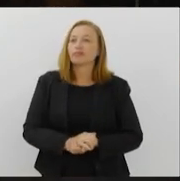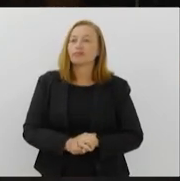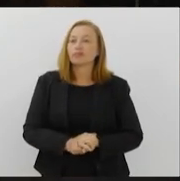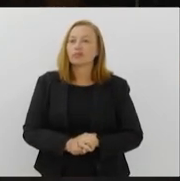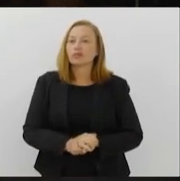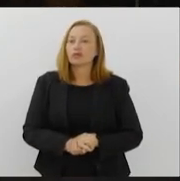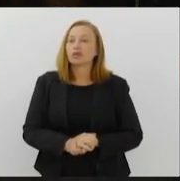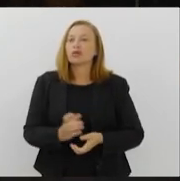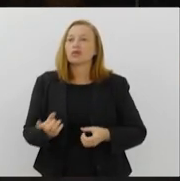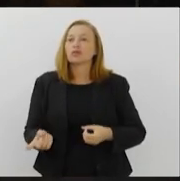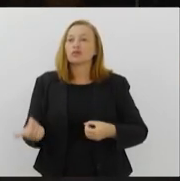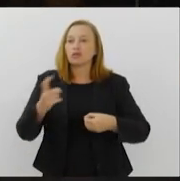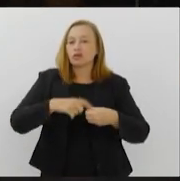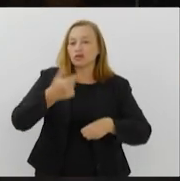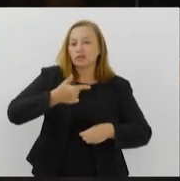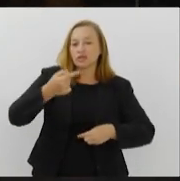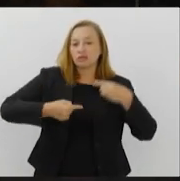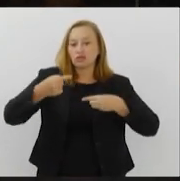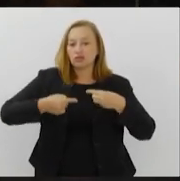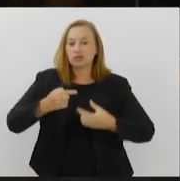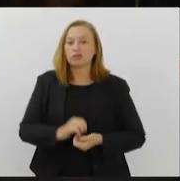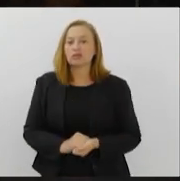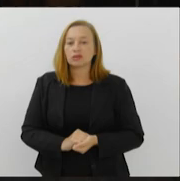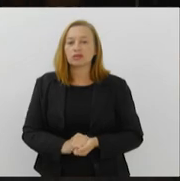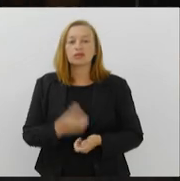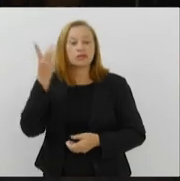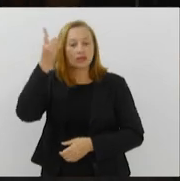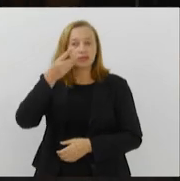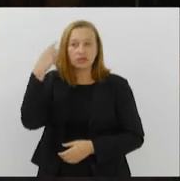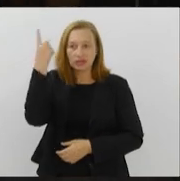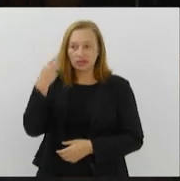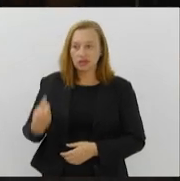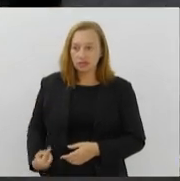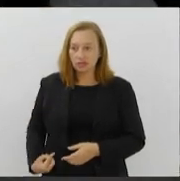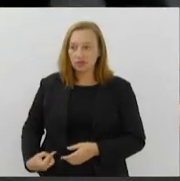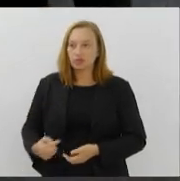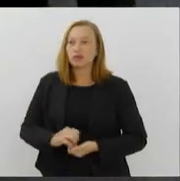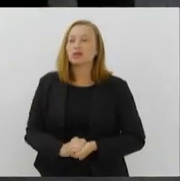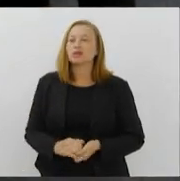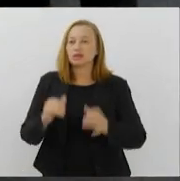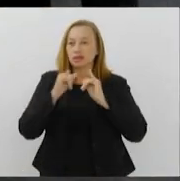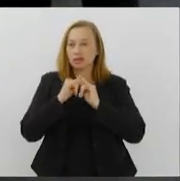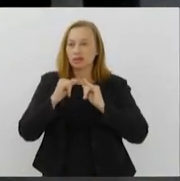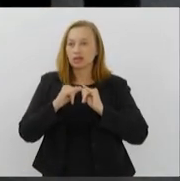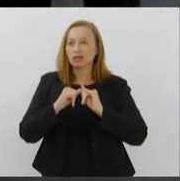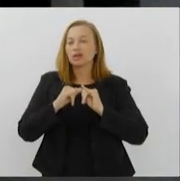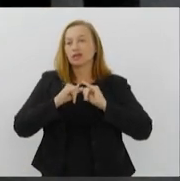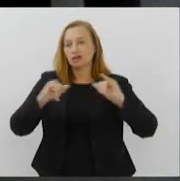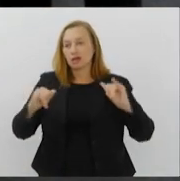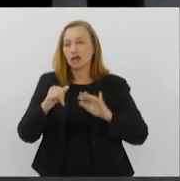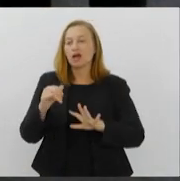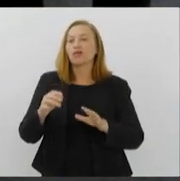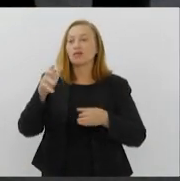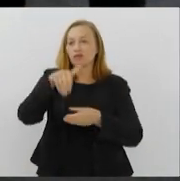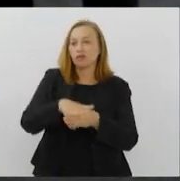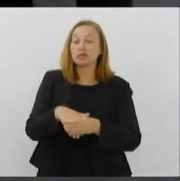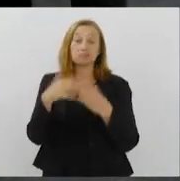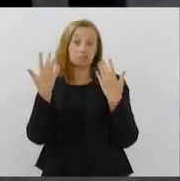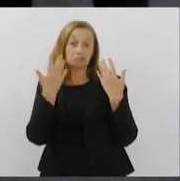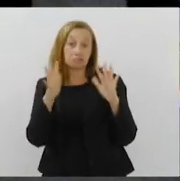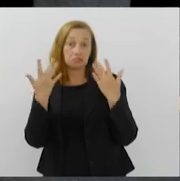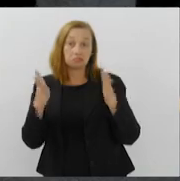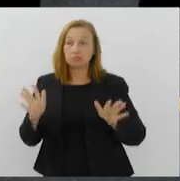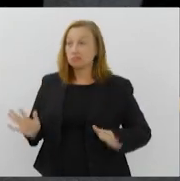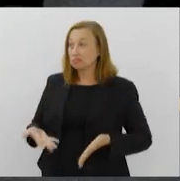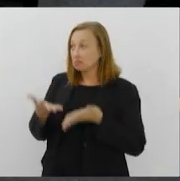Vai a redação do vencido para a segunda discussão. Deputada Dani Balbi. Para declarar voto, presidenta, parabenizar a iniciativa